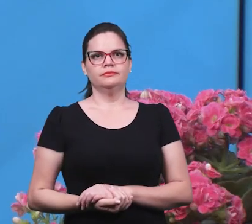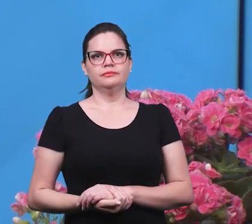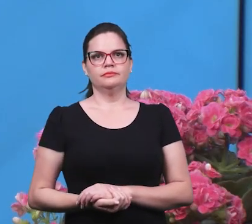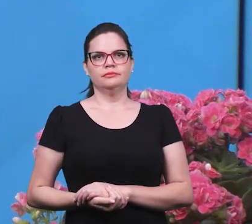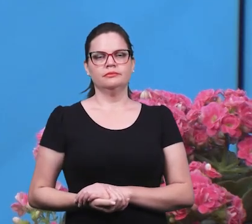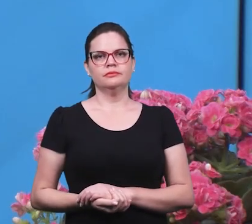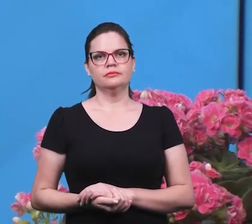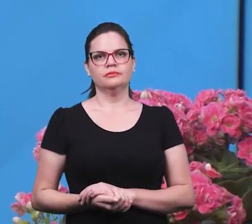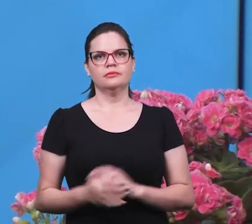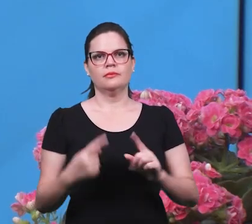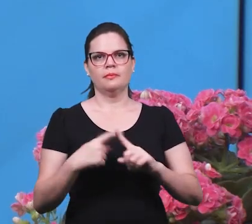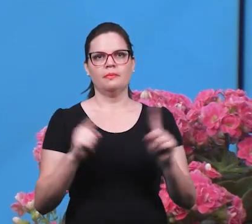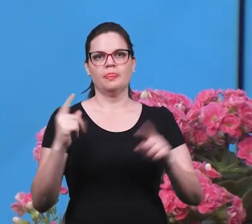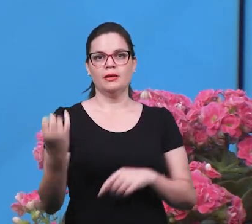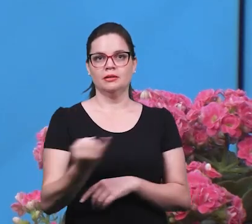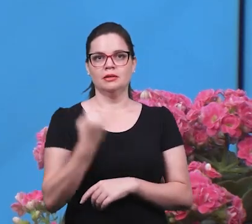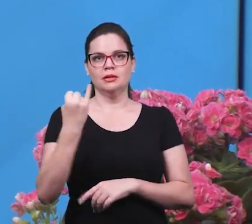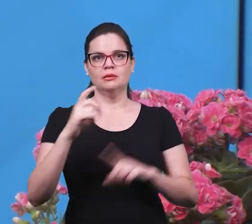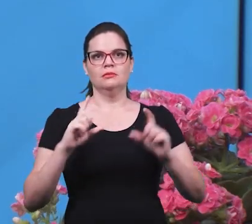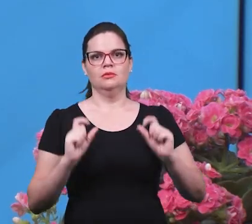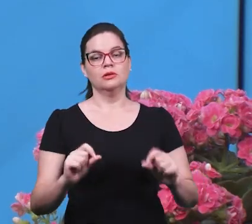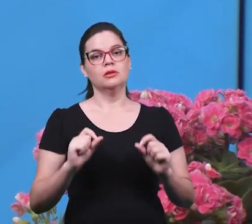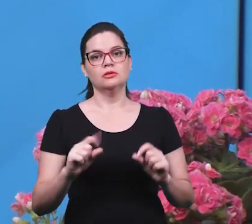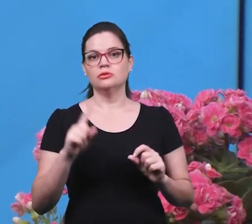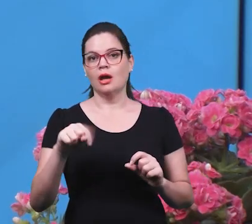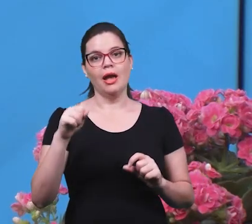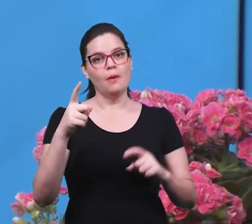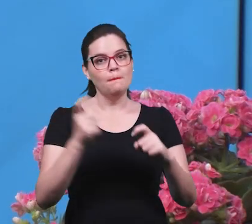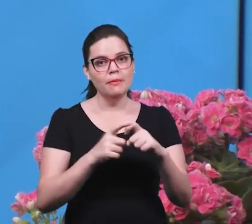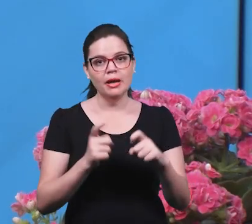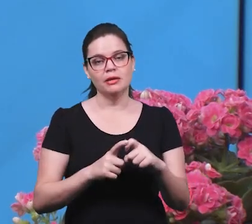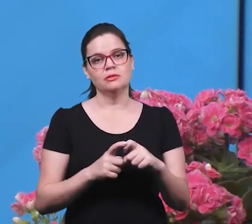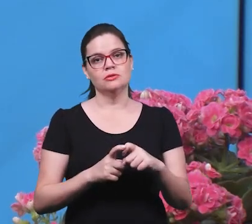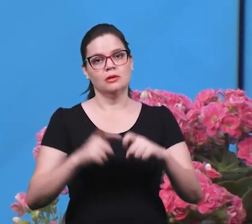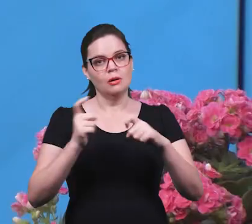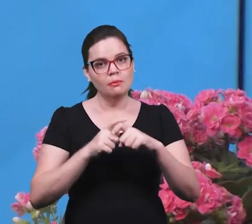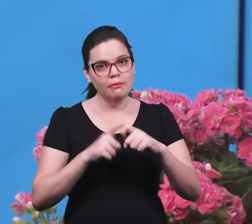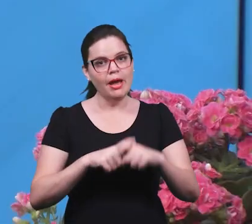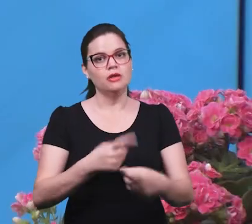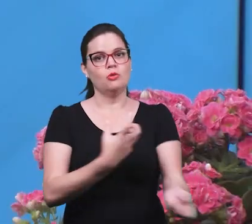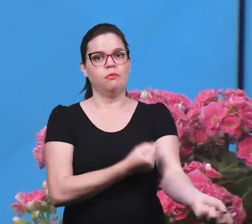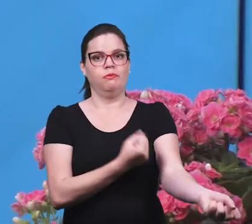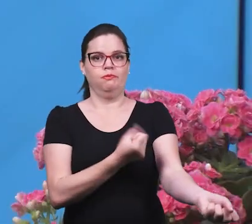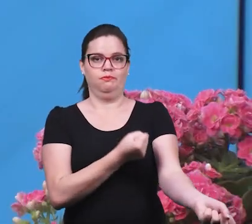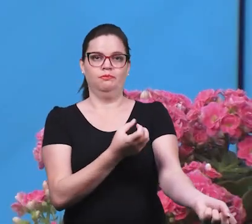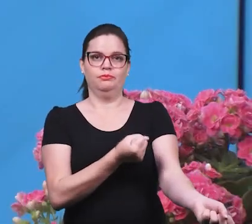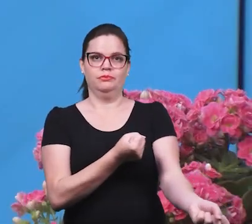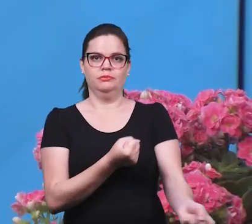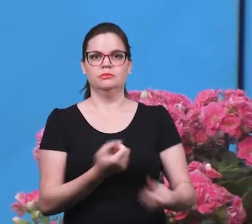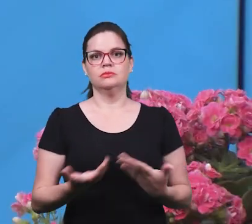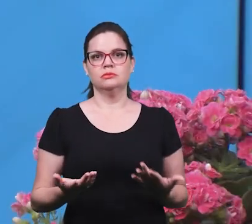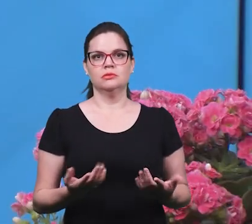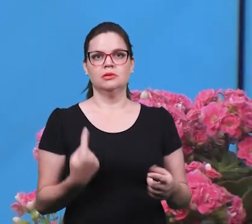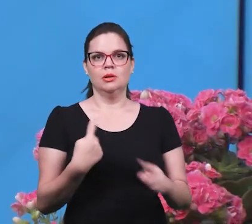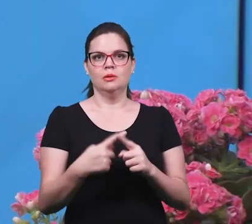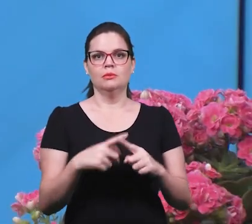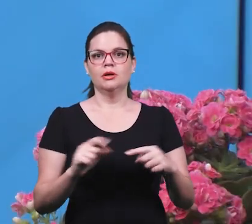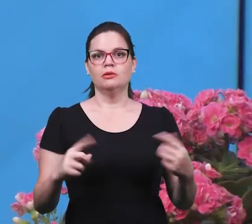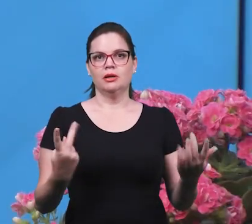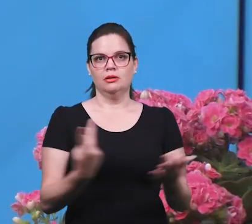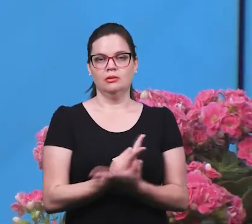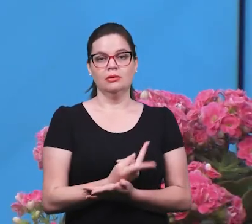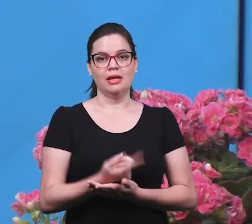É importante o acompanhamento para o médico dar esse diagnóstico, Sim, aprender, ensinar, né,